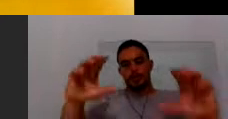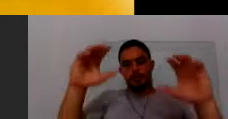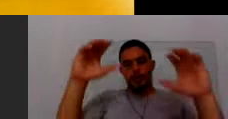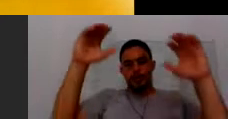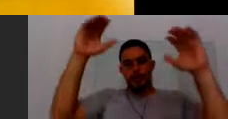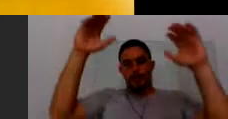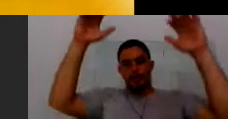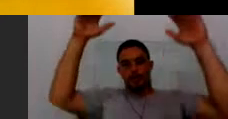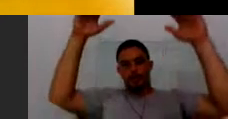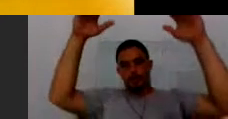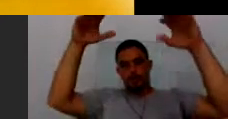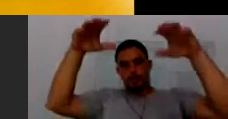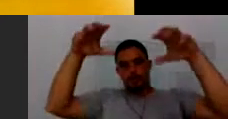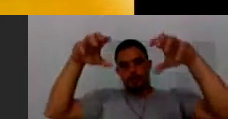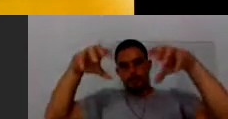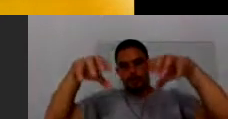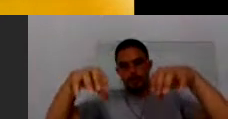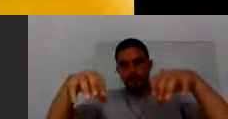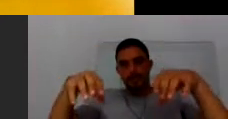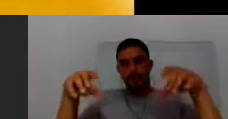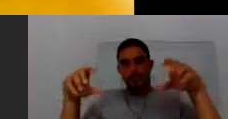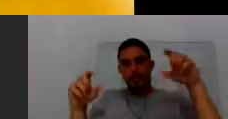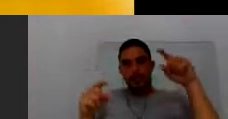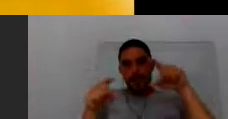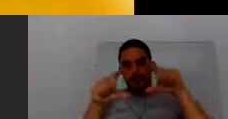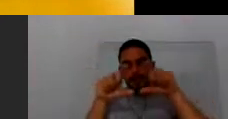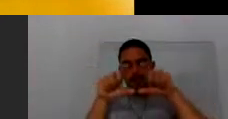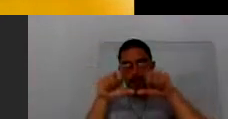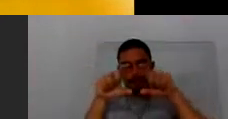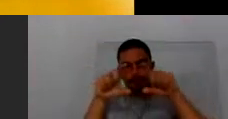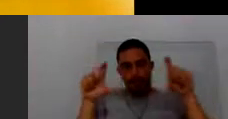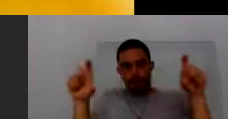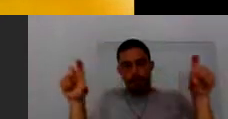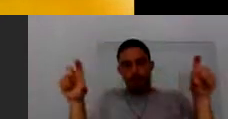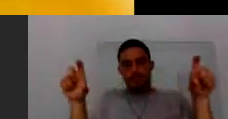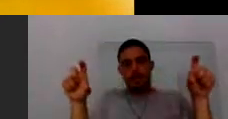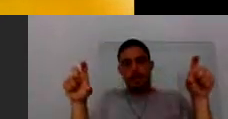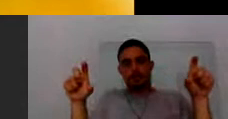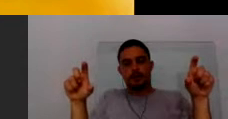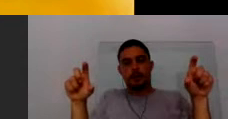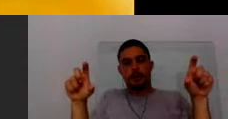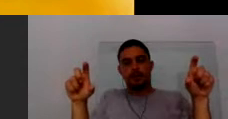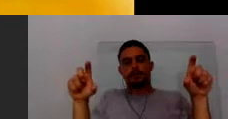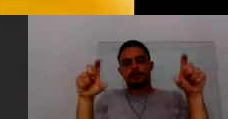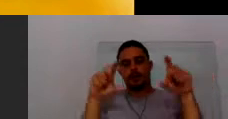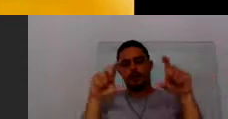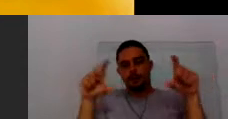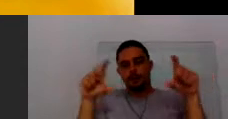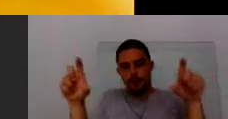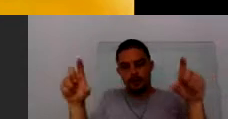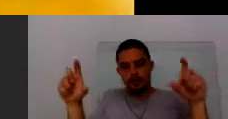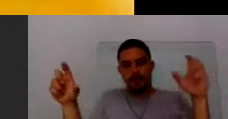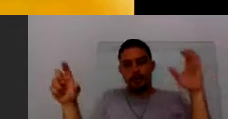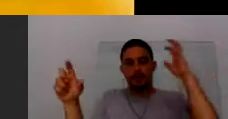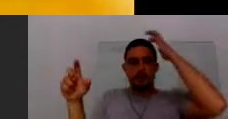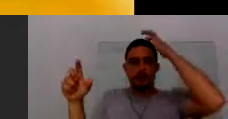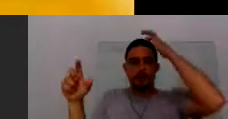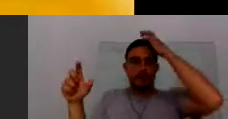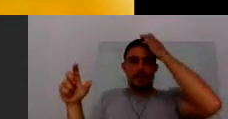tempo, então, com essa água ela vai entrando na superfície e vai descendo, a tendência é a parte superficial ela ficar mais úmida,